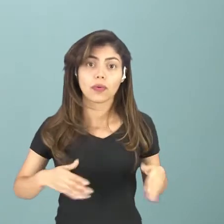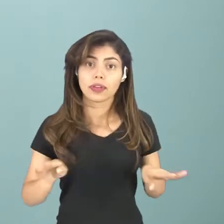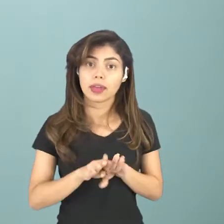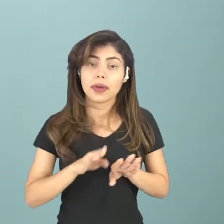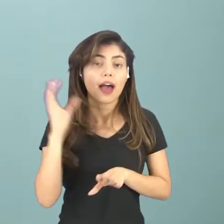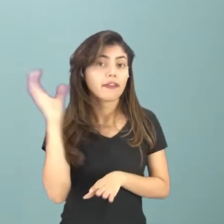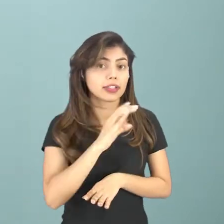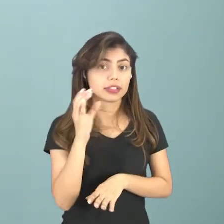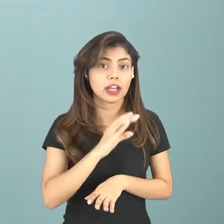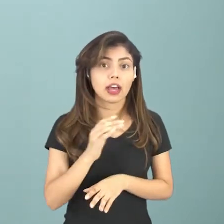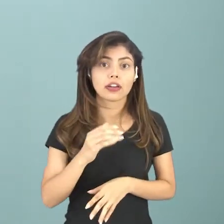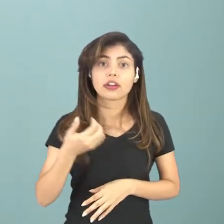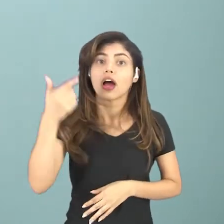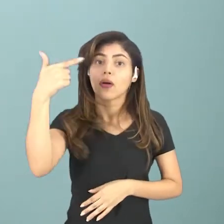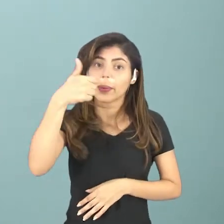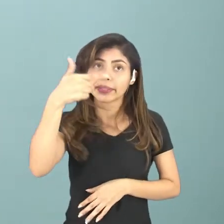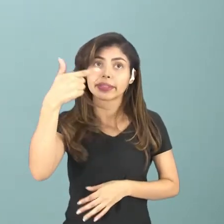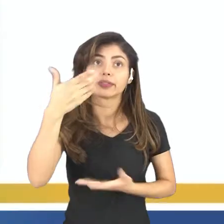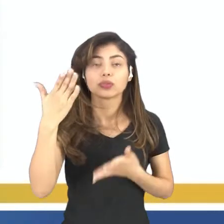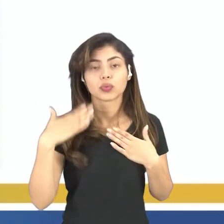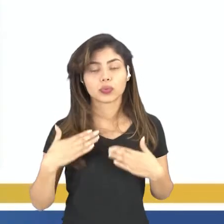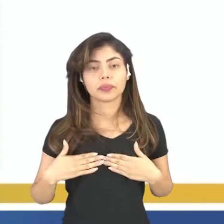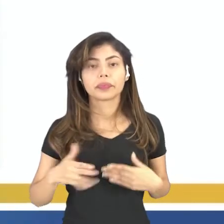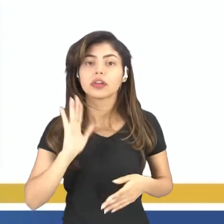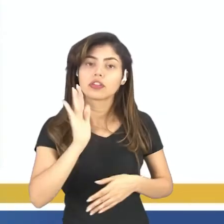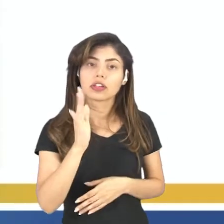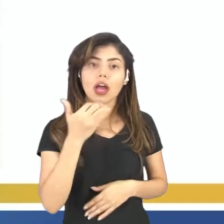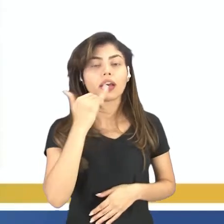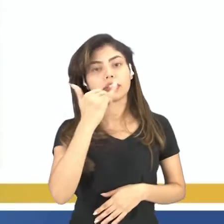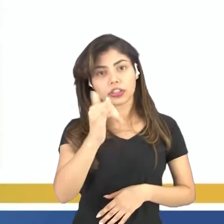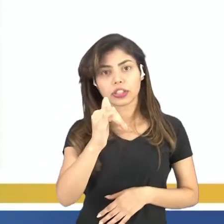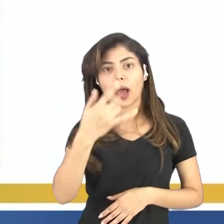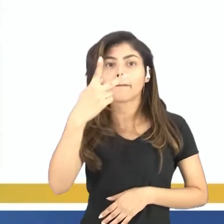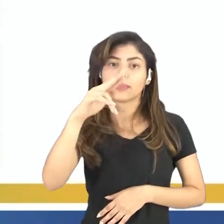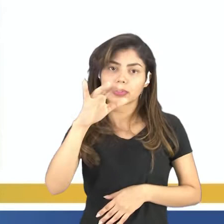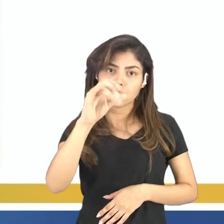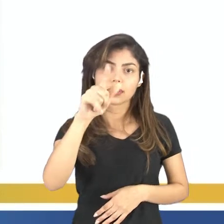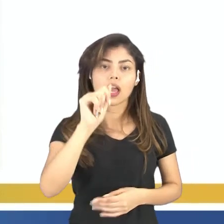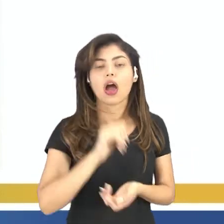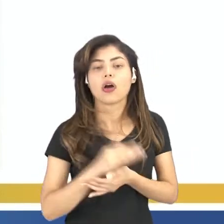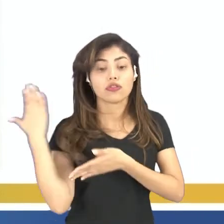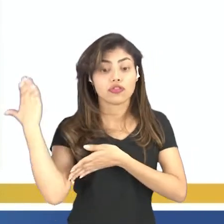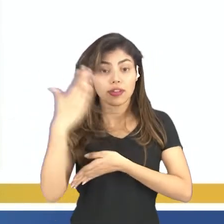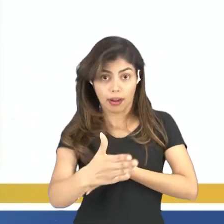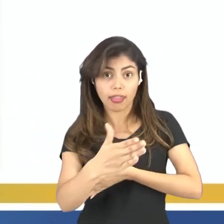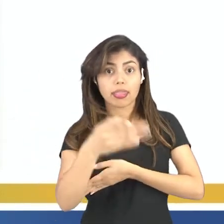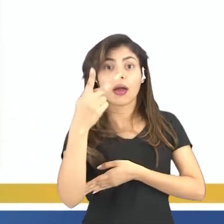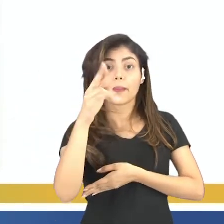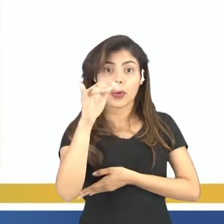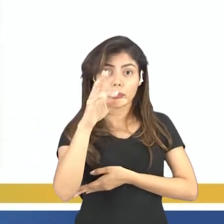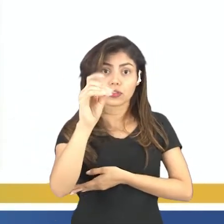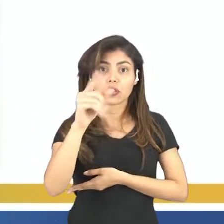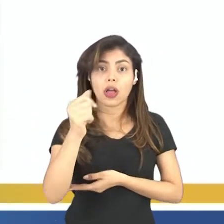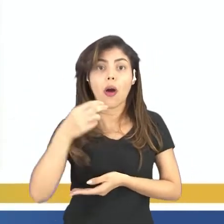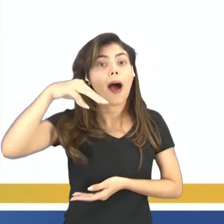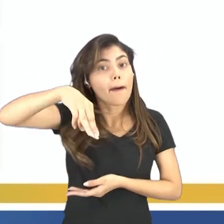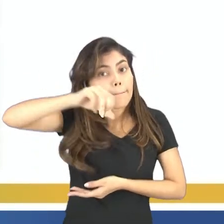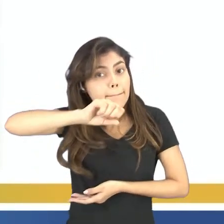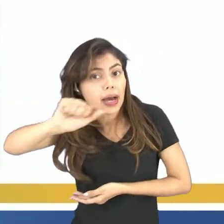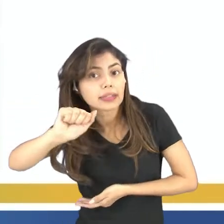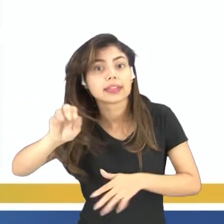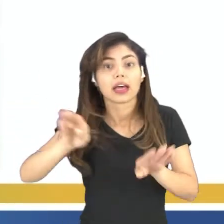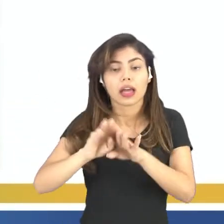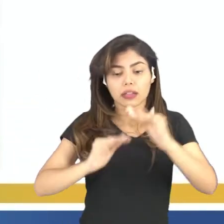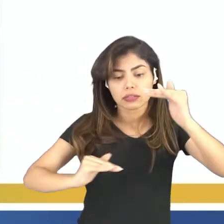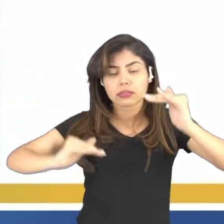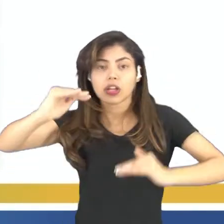energia cinética, no caso, ela é diretamente proporcional à massa do corpo e proporcional à velocidade ao quadrado desse